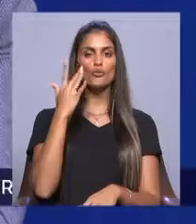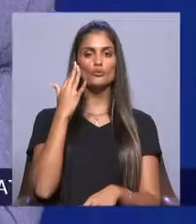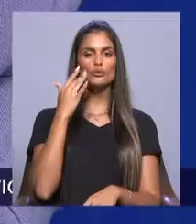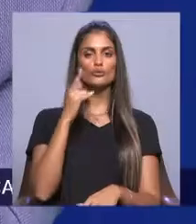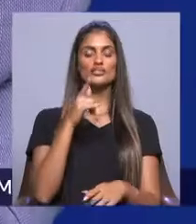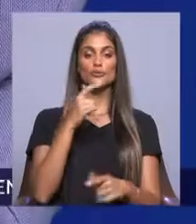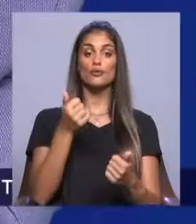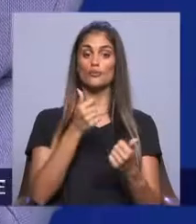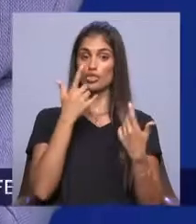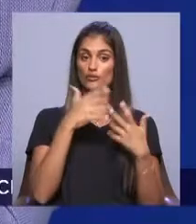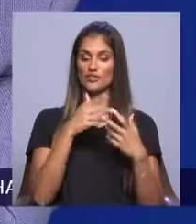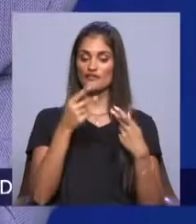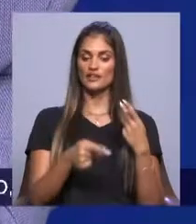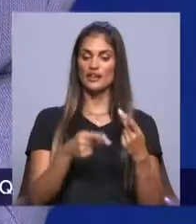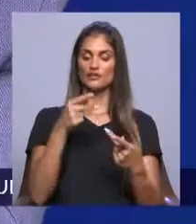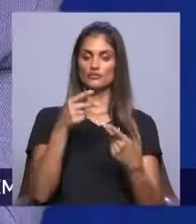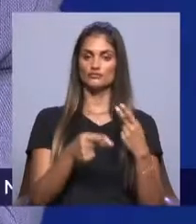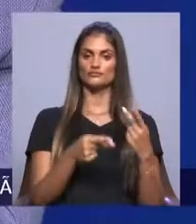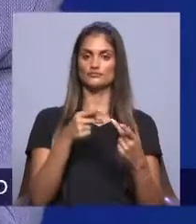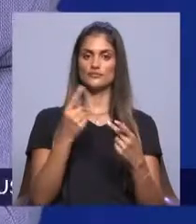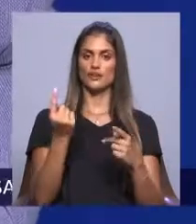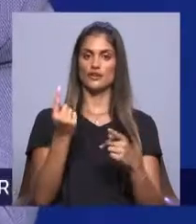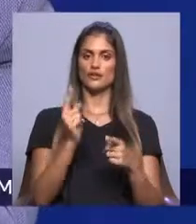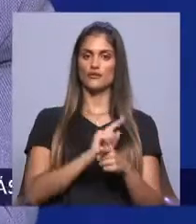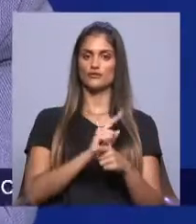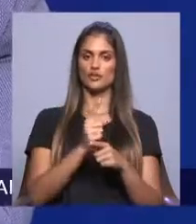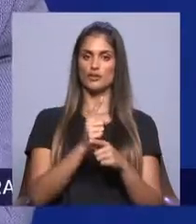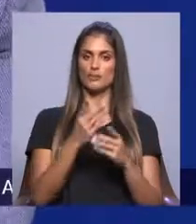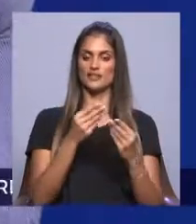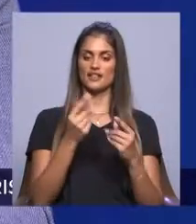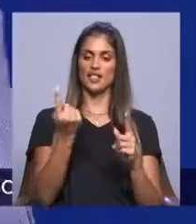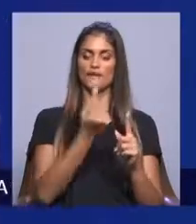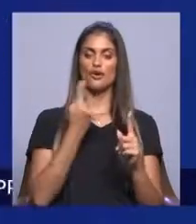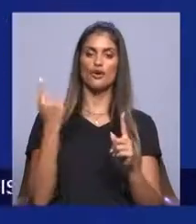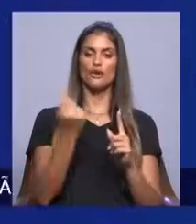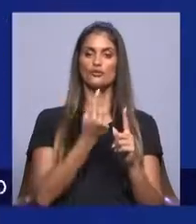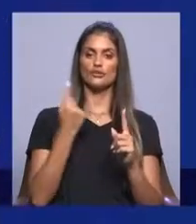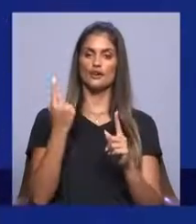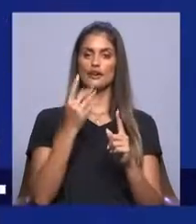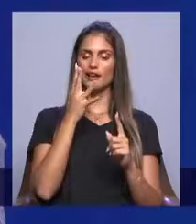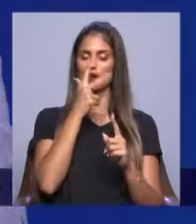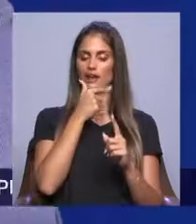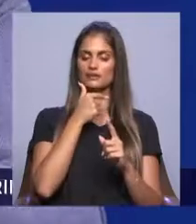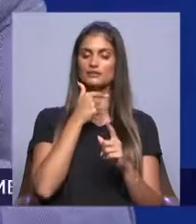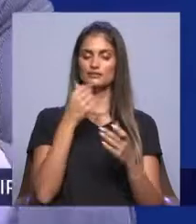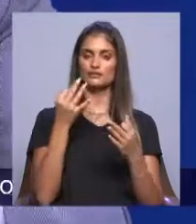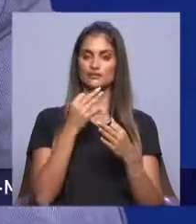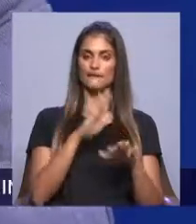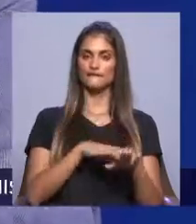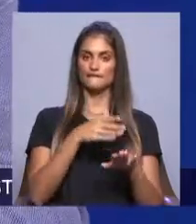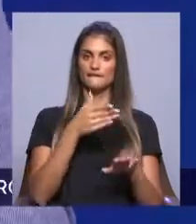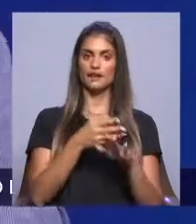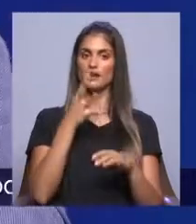questão. Analisando precisamente a velocidade do material que está a girar à sua volta, que aquece muitíssimo. Ao aquecer